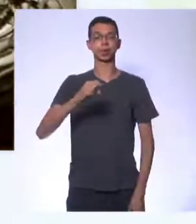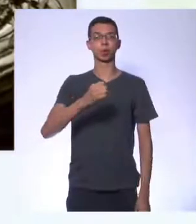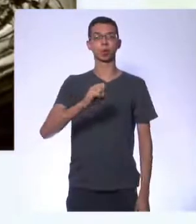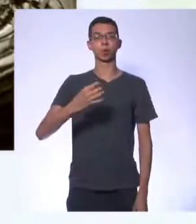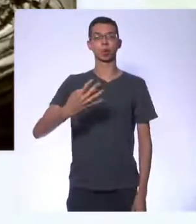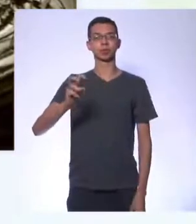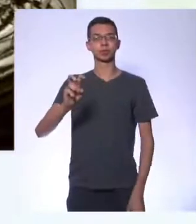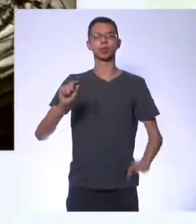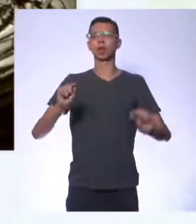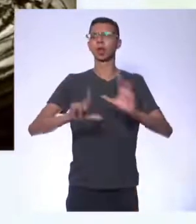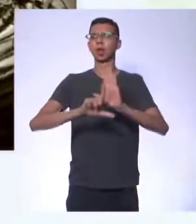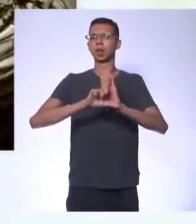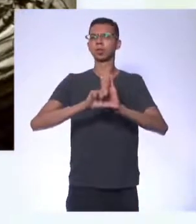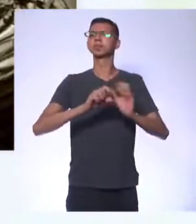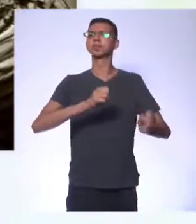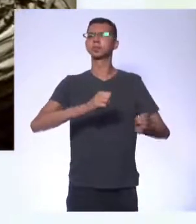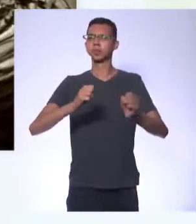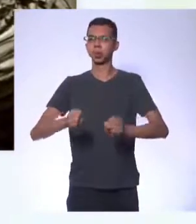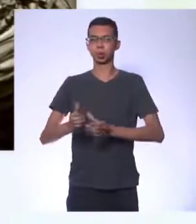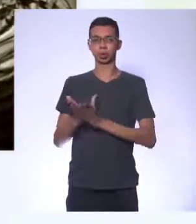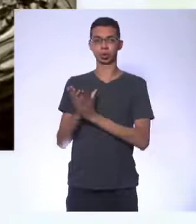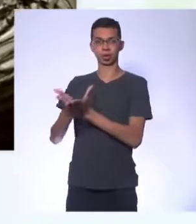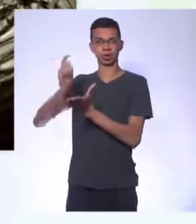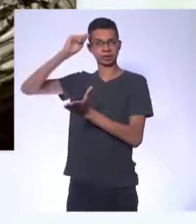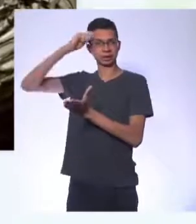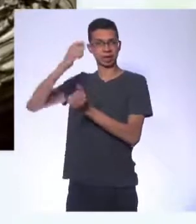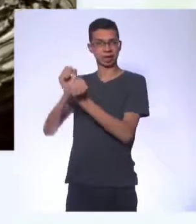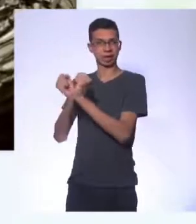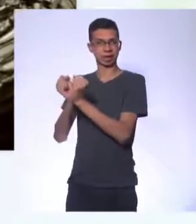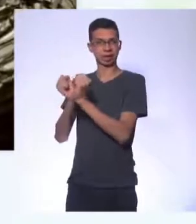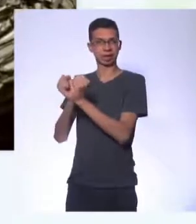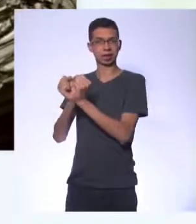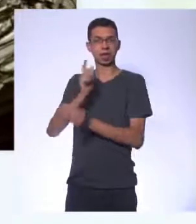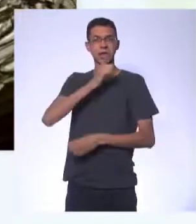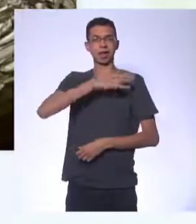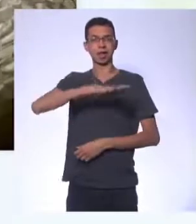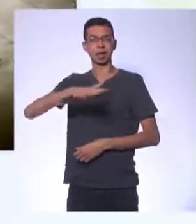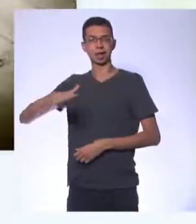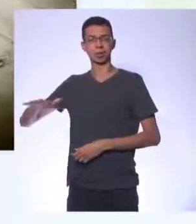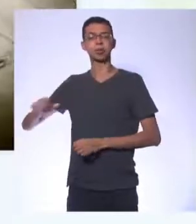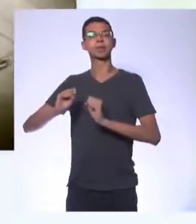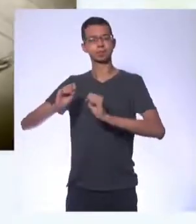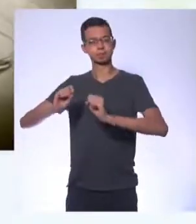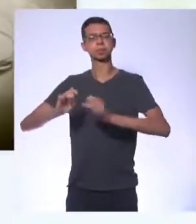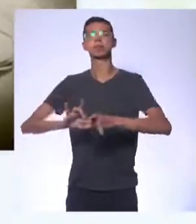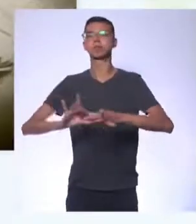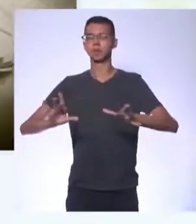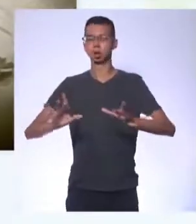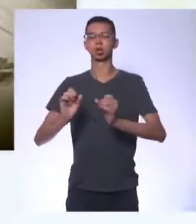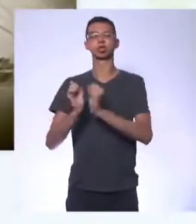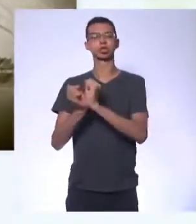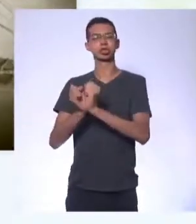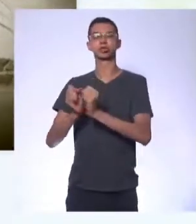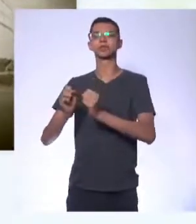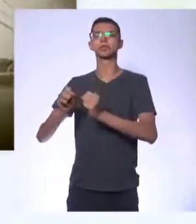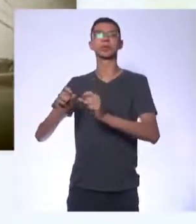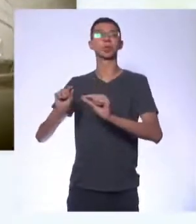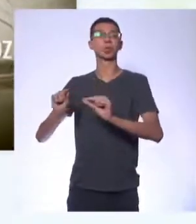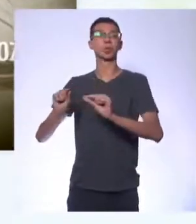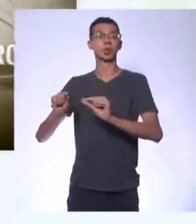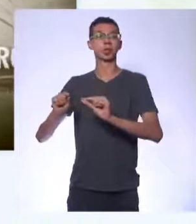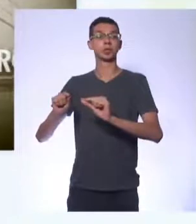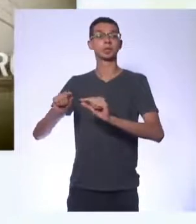para aprisionar qualquer barco negreiro que estiver navegando em águas internacionais. Sob pressão, o Brasil aprova